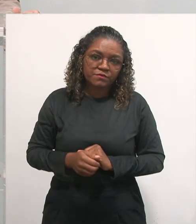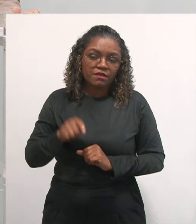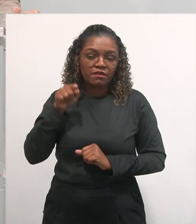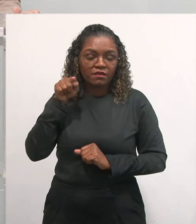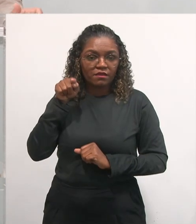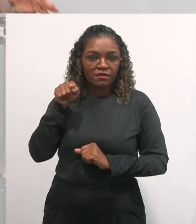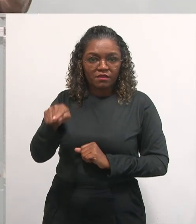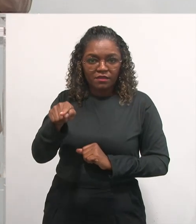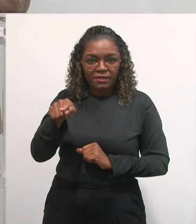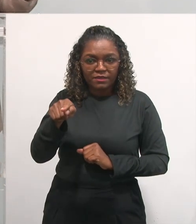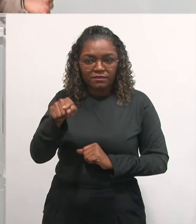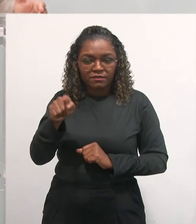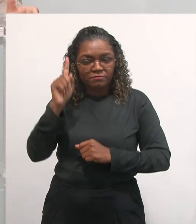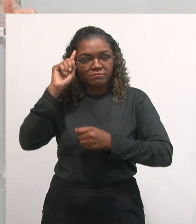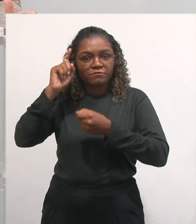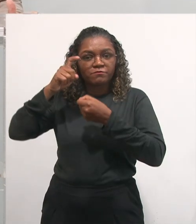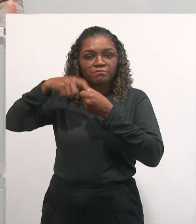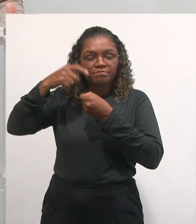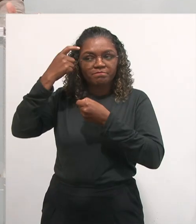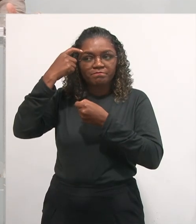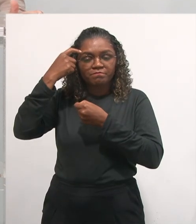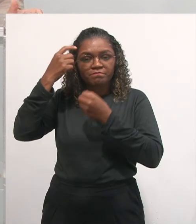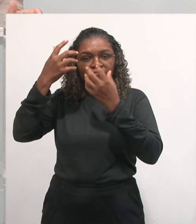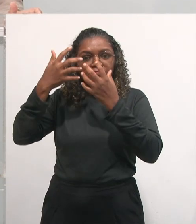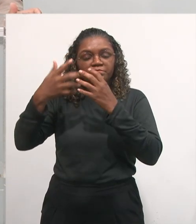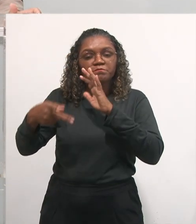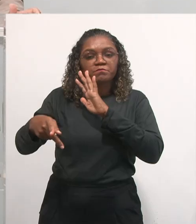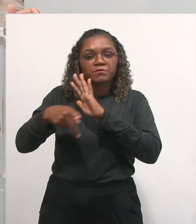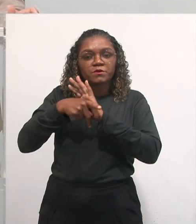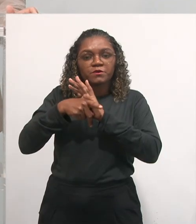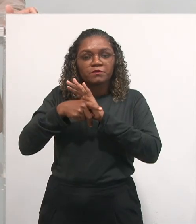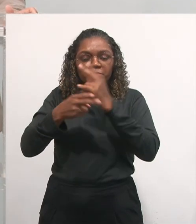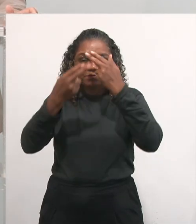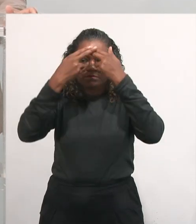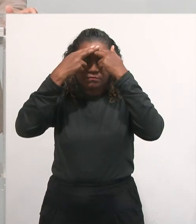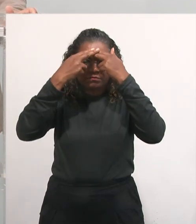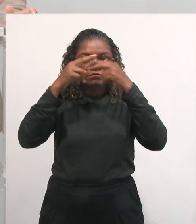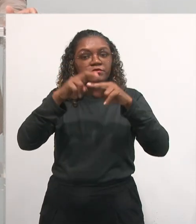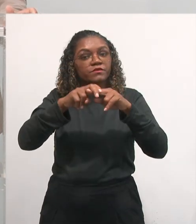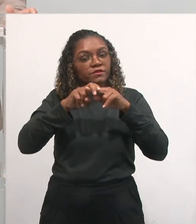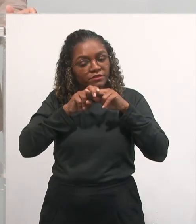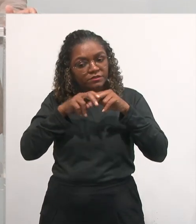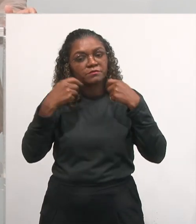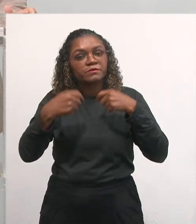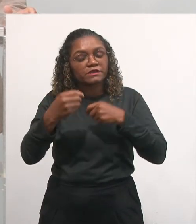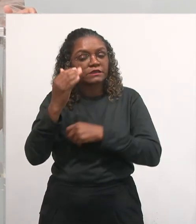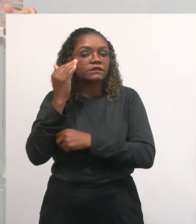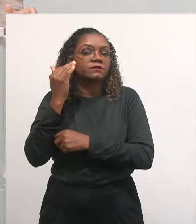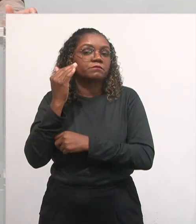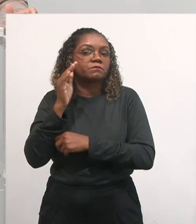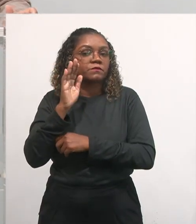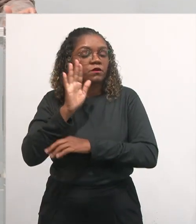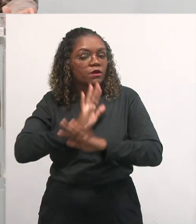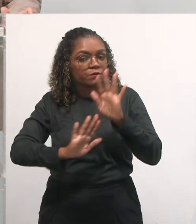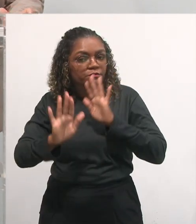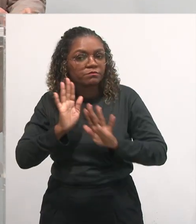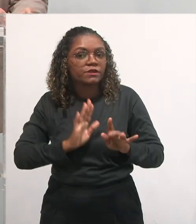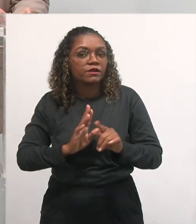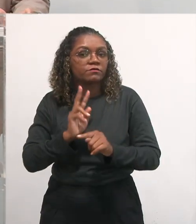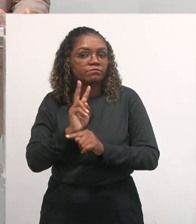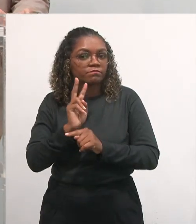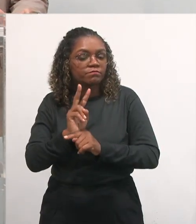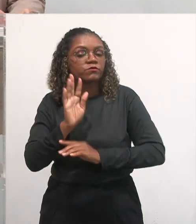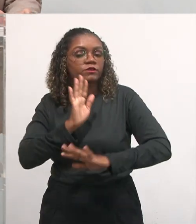vai trazer algumas especificidades para essa pesquisa. Então, isso precisa ser muito bem pensado,